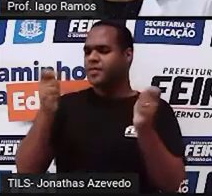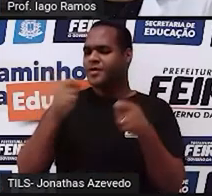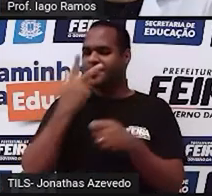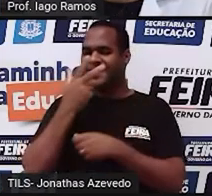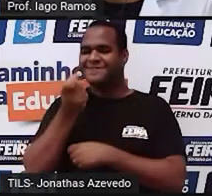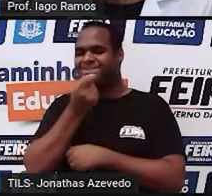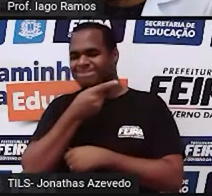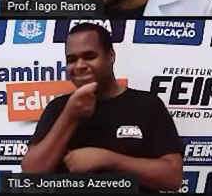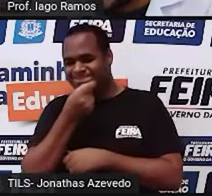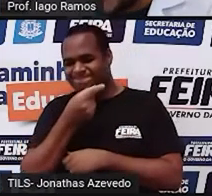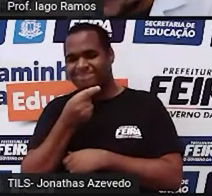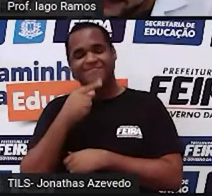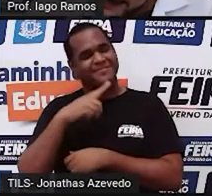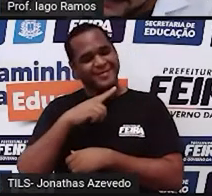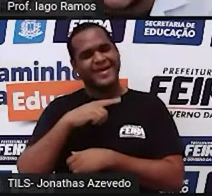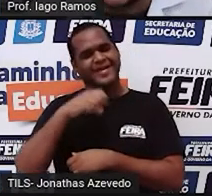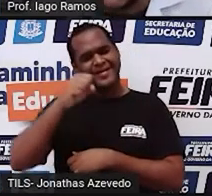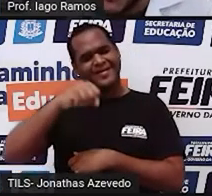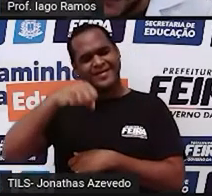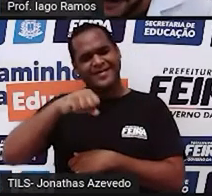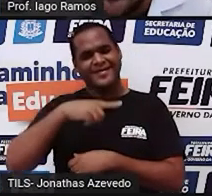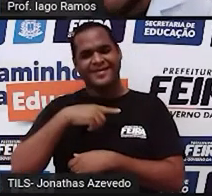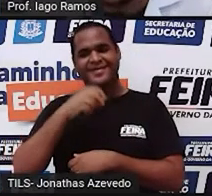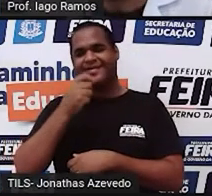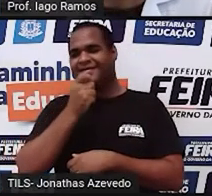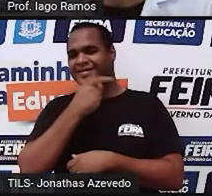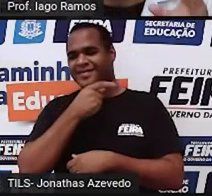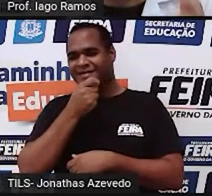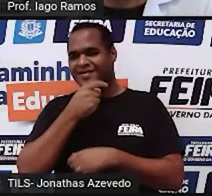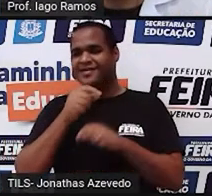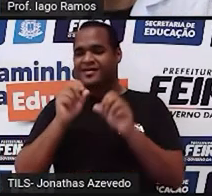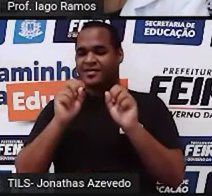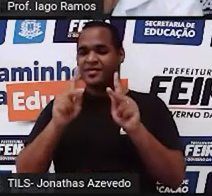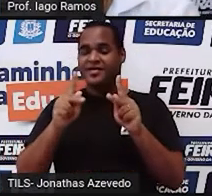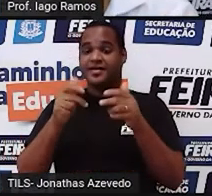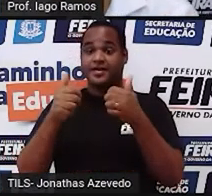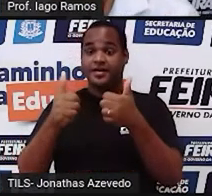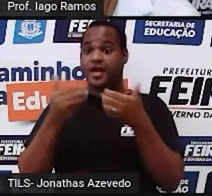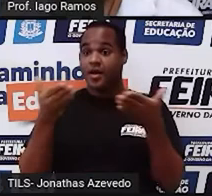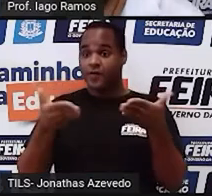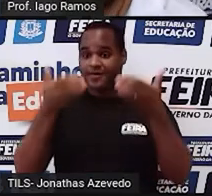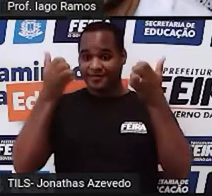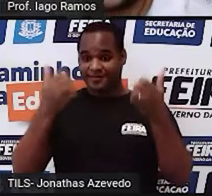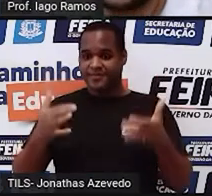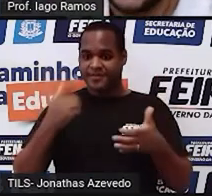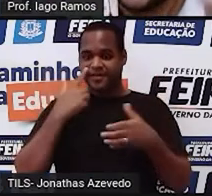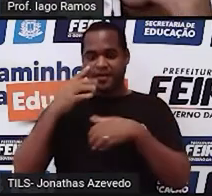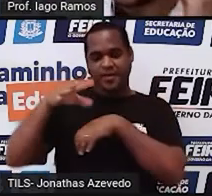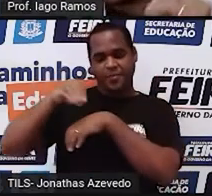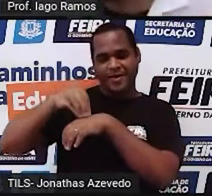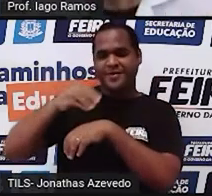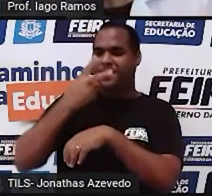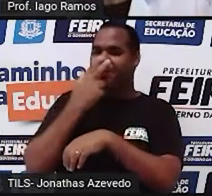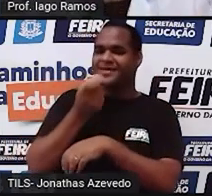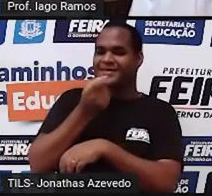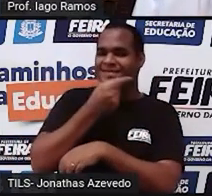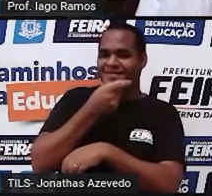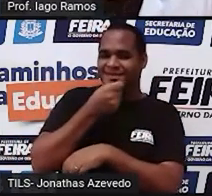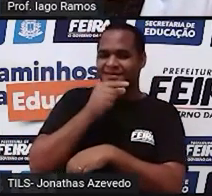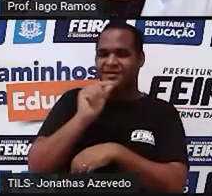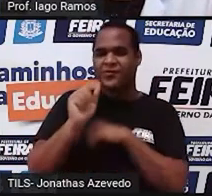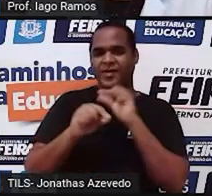engraçados é olha só e esse vai ser um momento que eu vou tentar fazer um pouquinho de riso